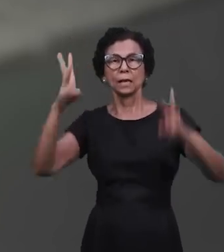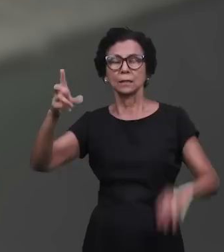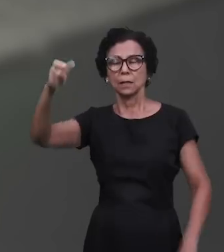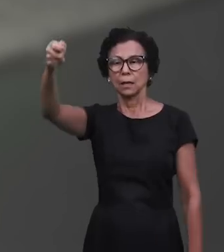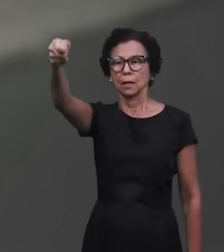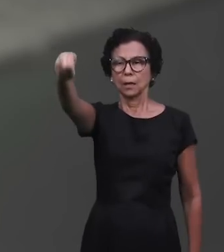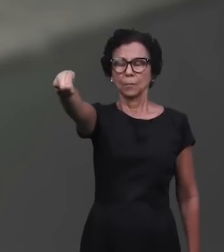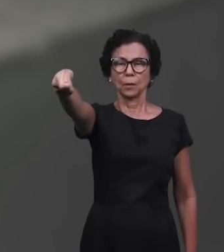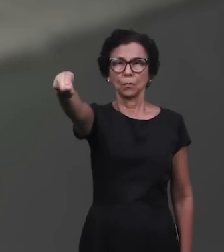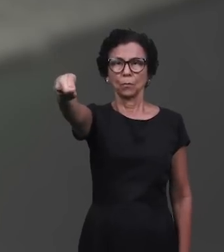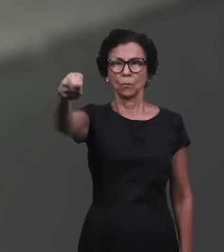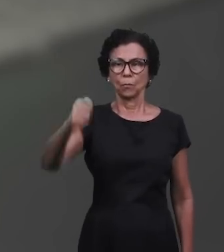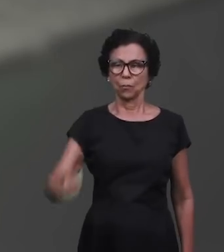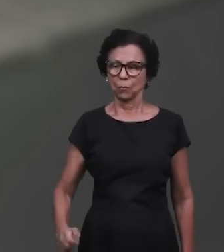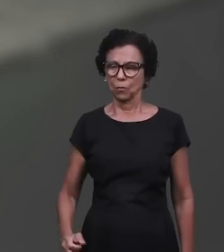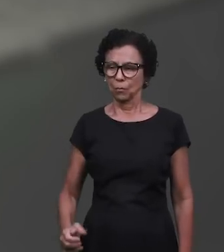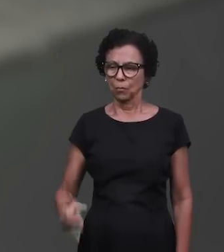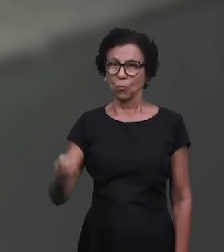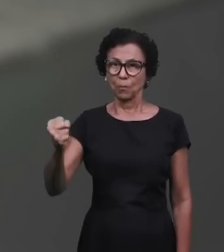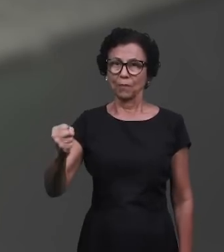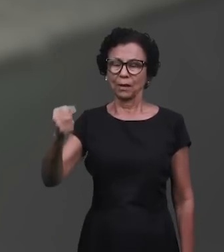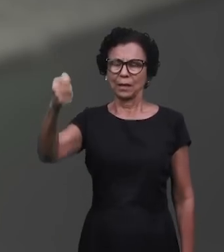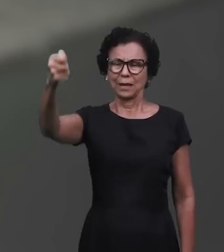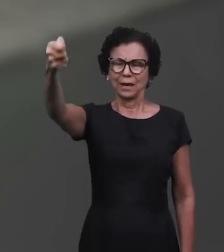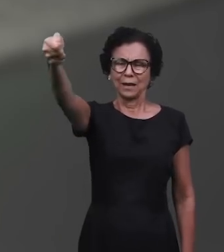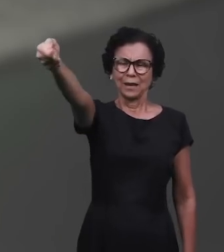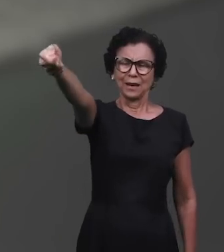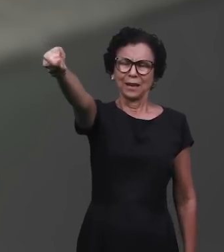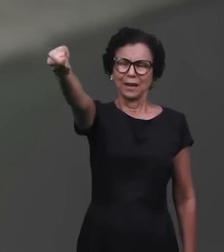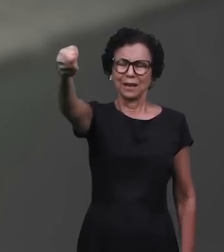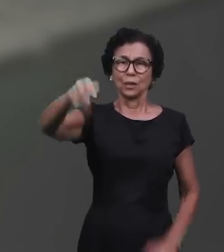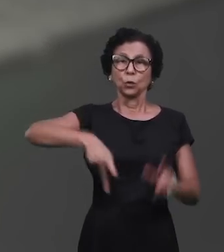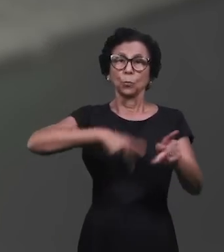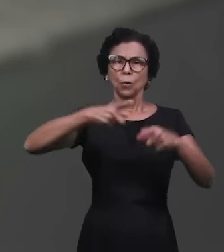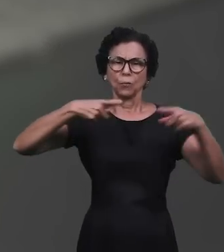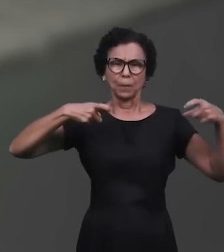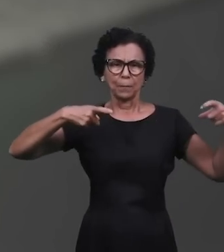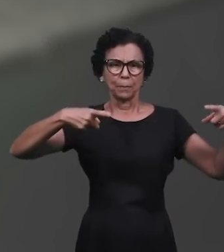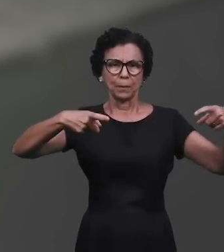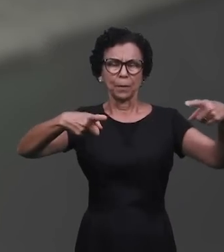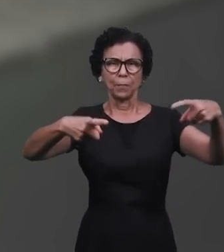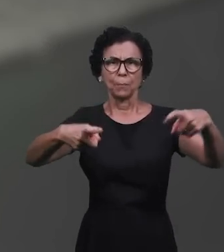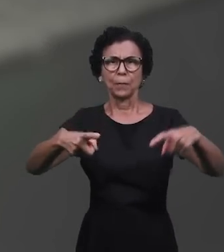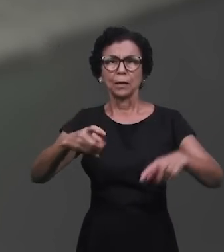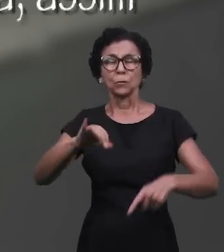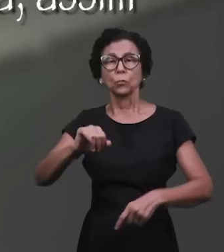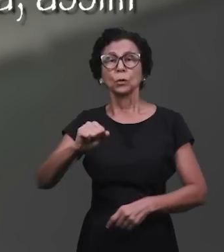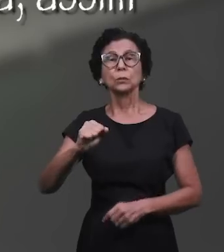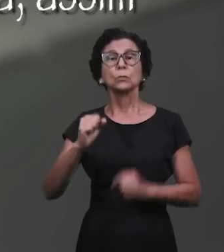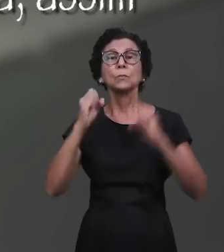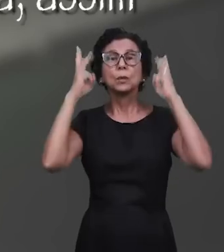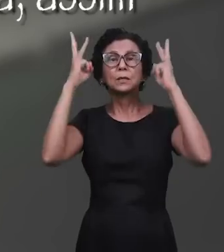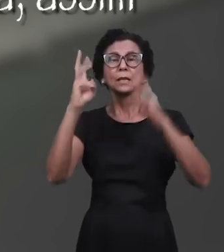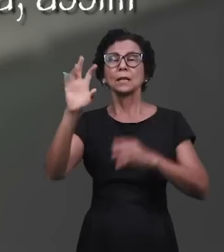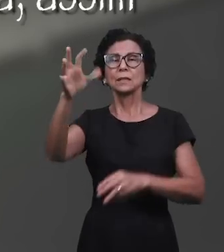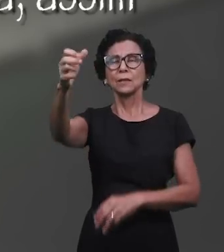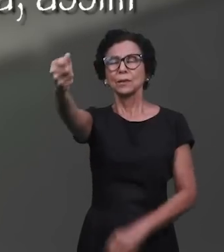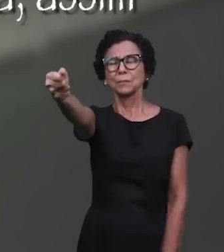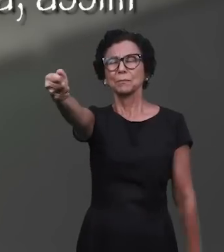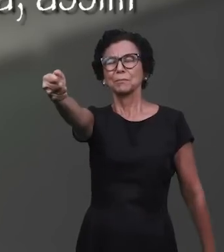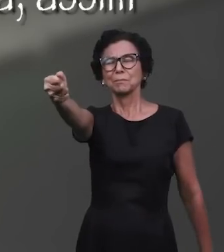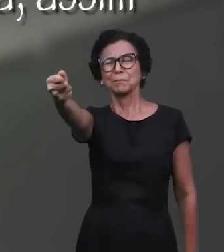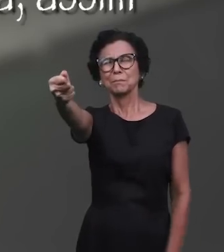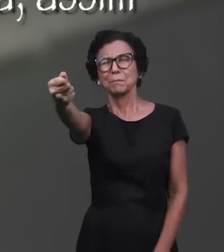Israel prevalecia. Mas quando ele abaixava sua mão, Amaleque prevalecia. Porém as mãos de Moisés